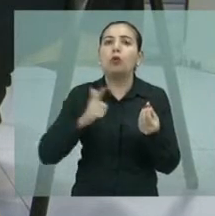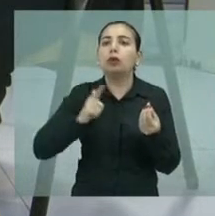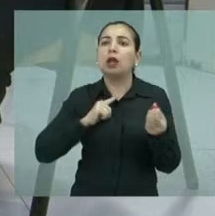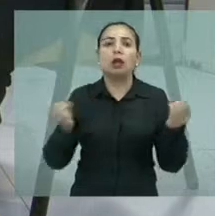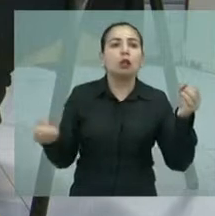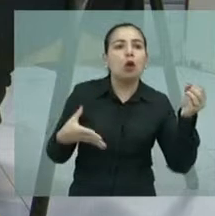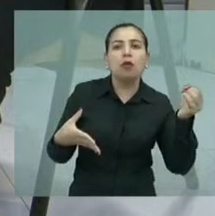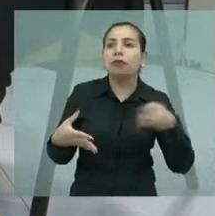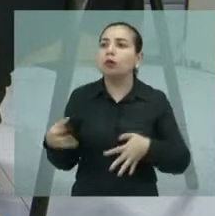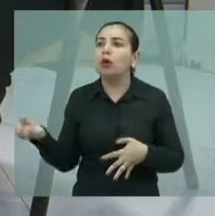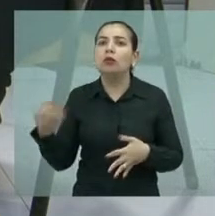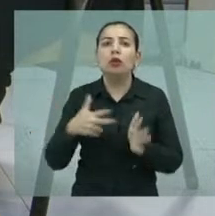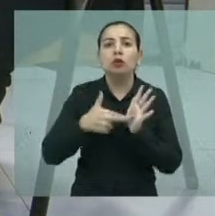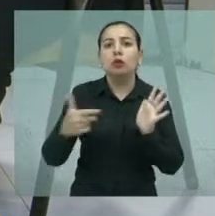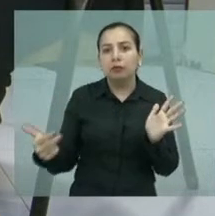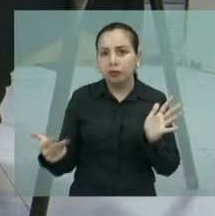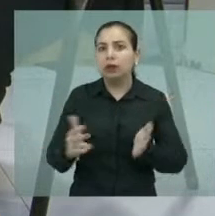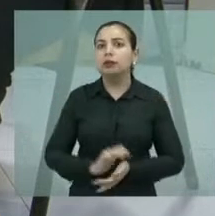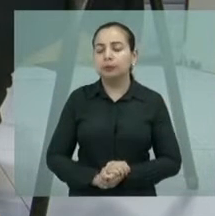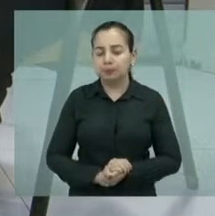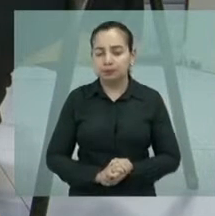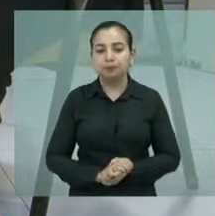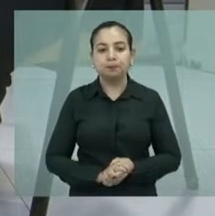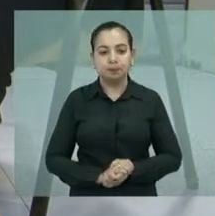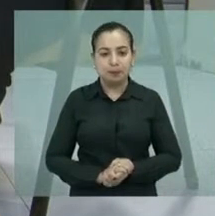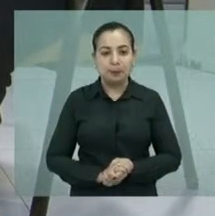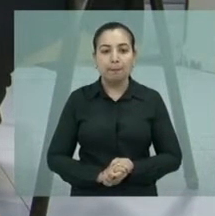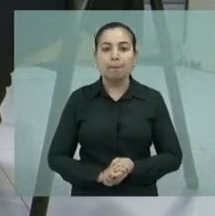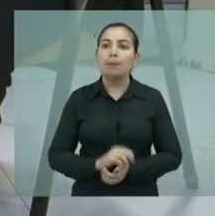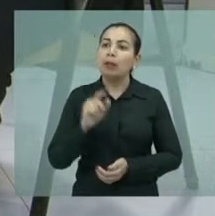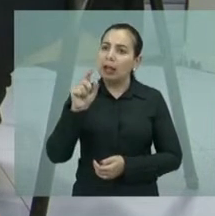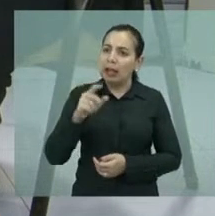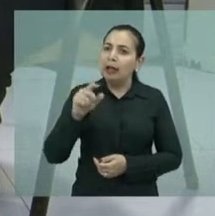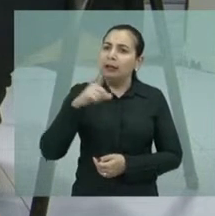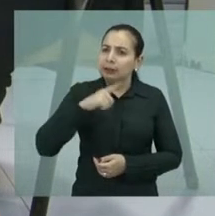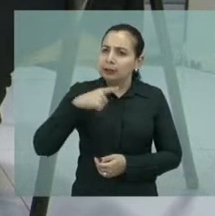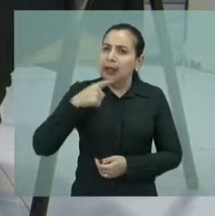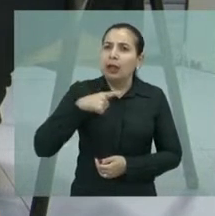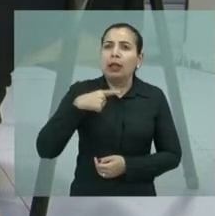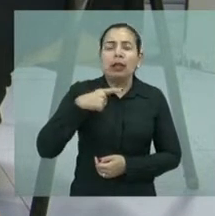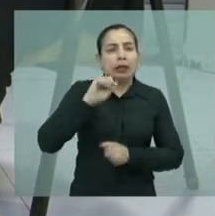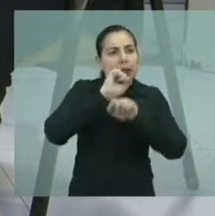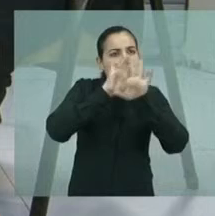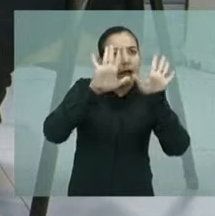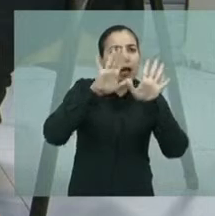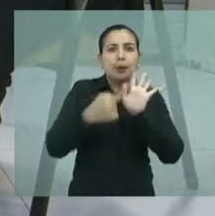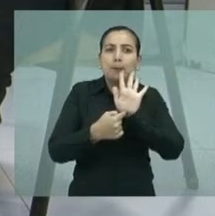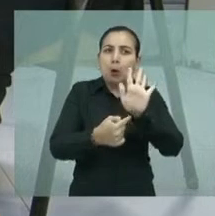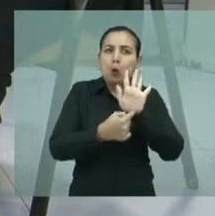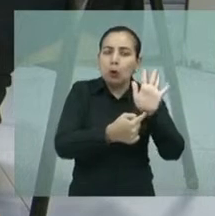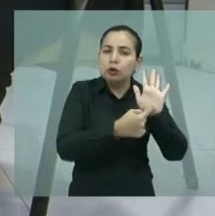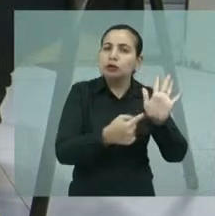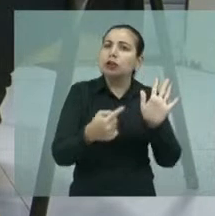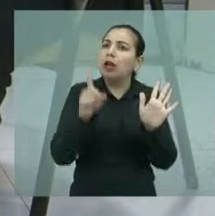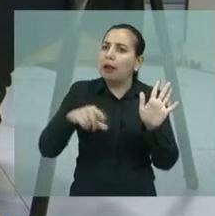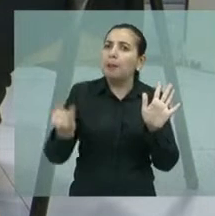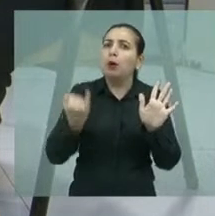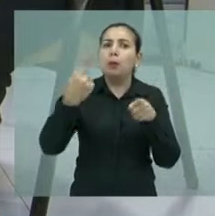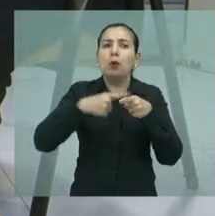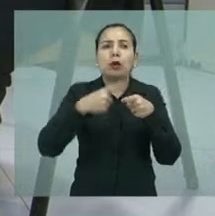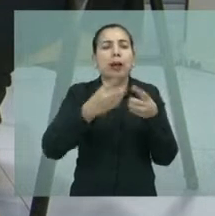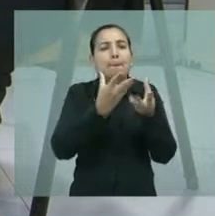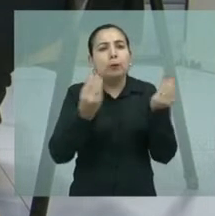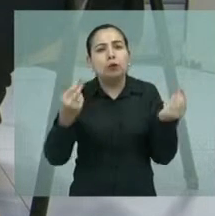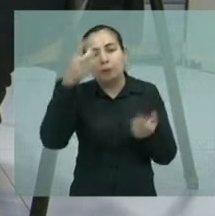essa inovação e essa transparência, ela é tão importante porque muitos prefeitos, muitos gestores municipais,